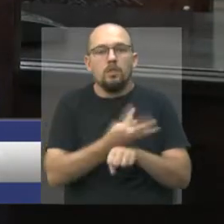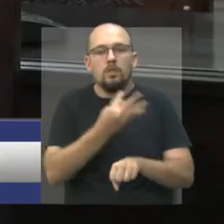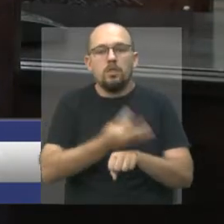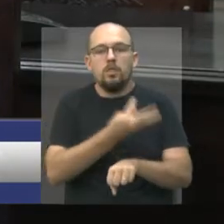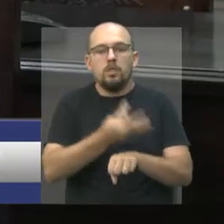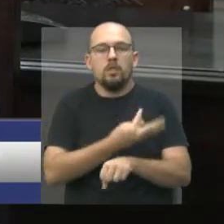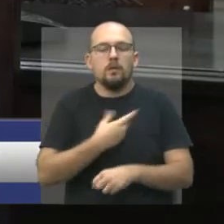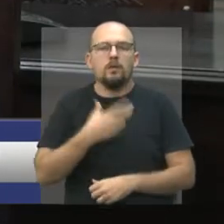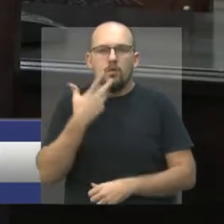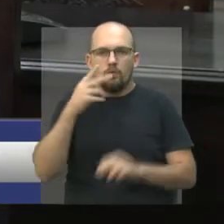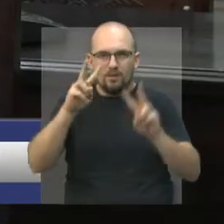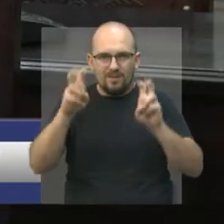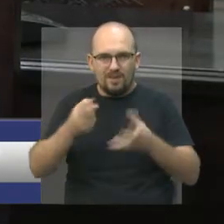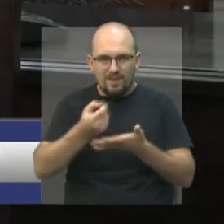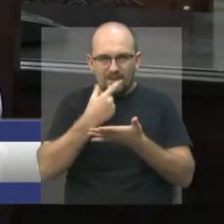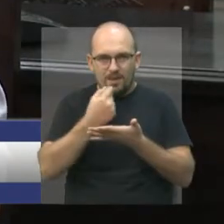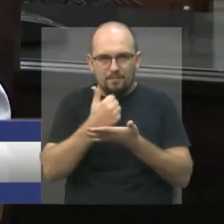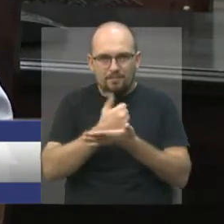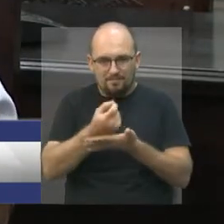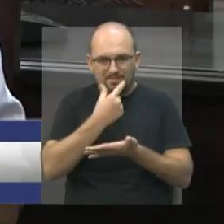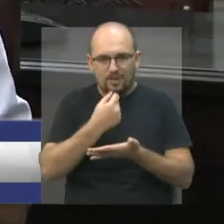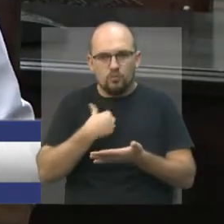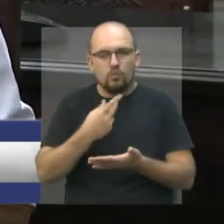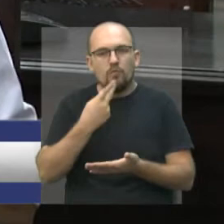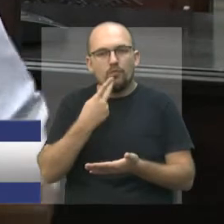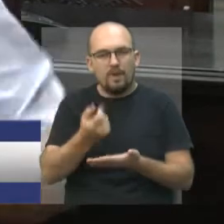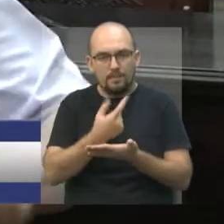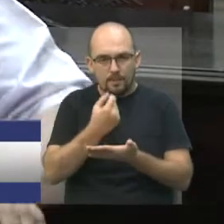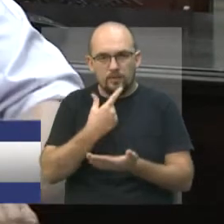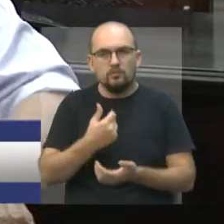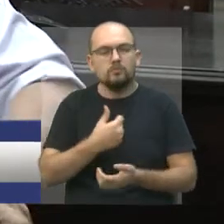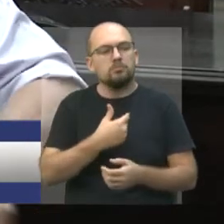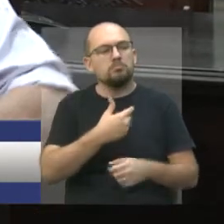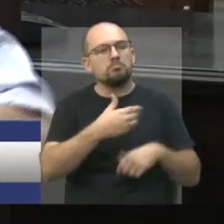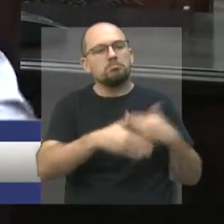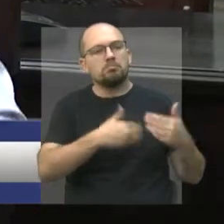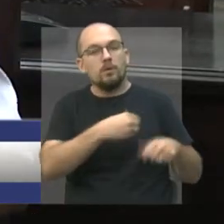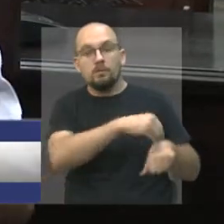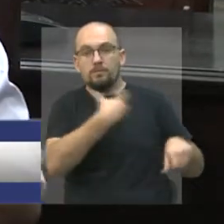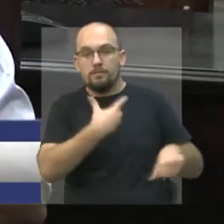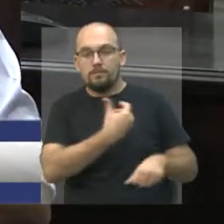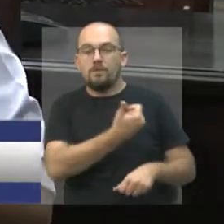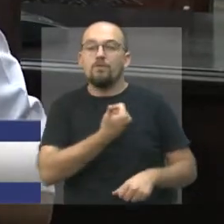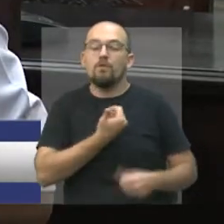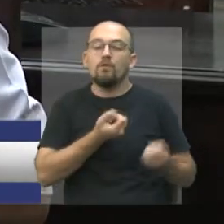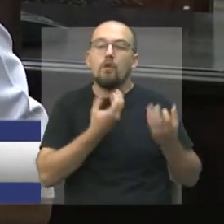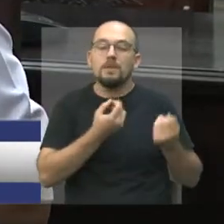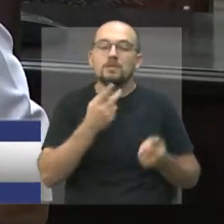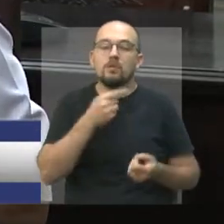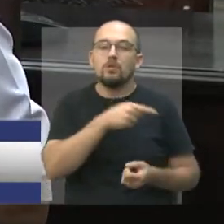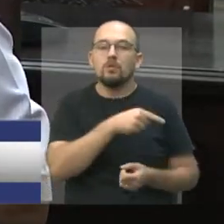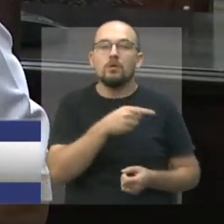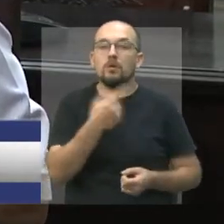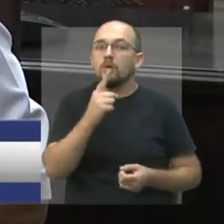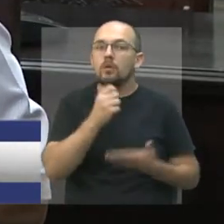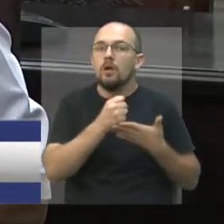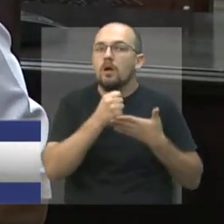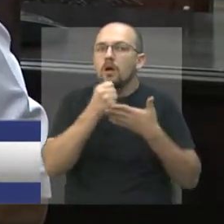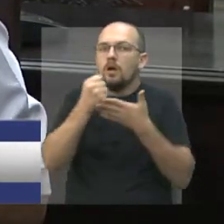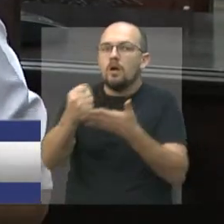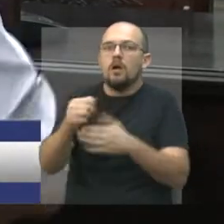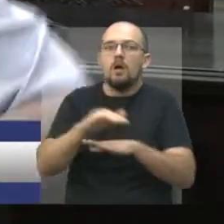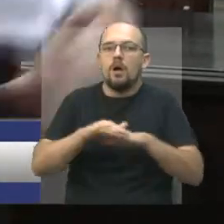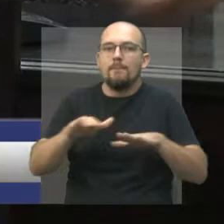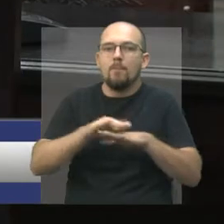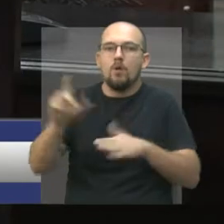aqui de remédio, eu tive uma informação agora aqui, que lá não estão entregando, não vai entregar mais